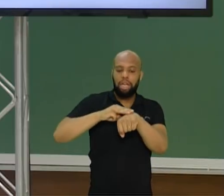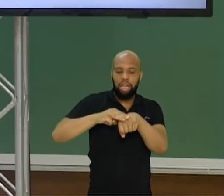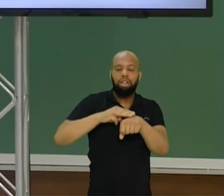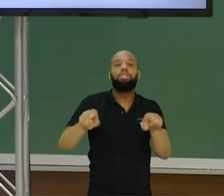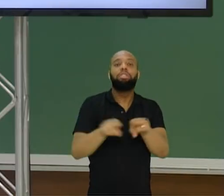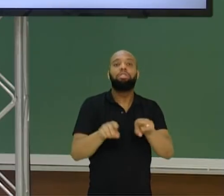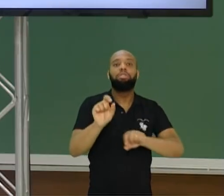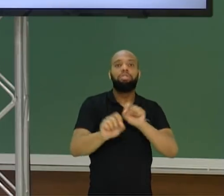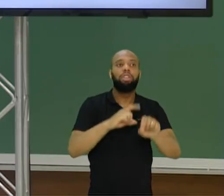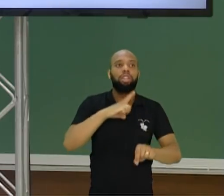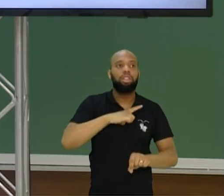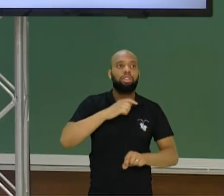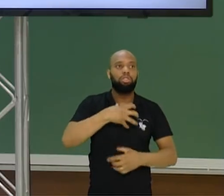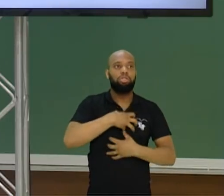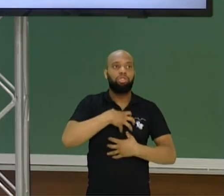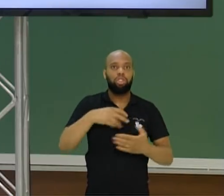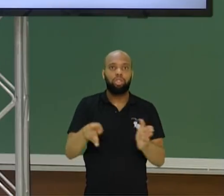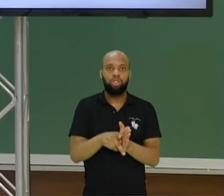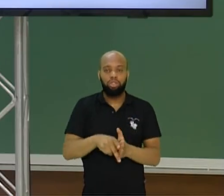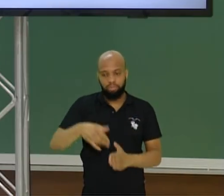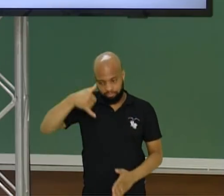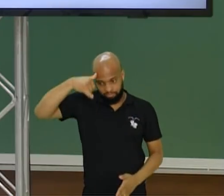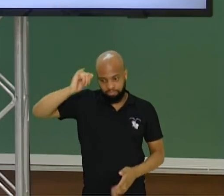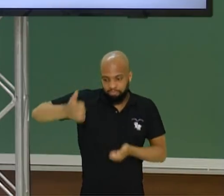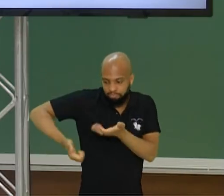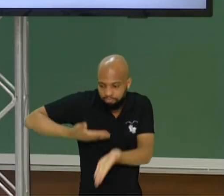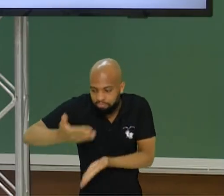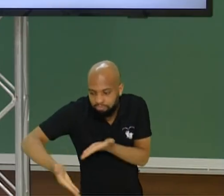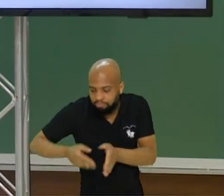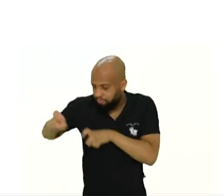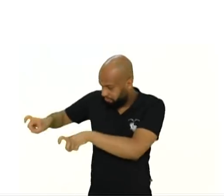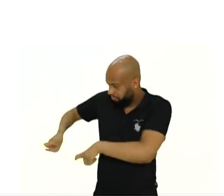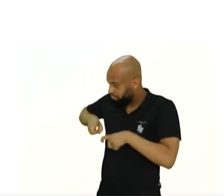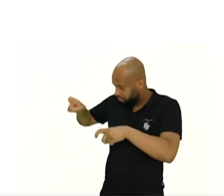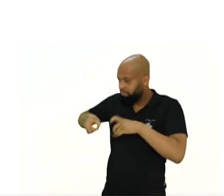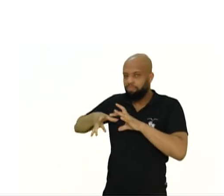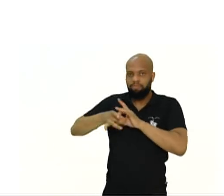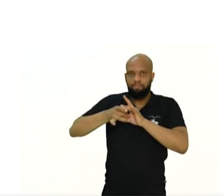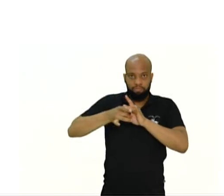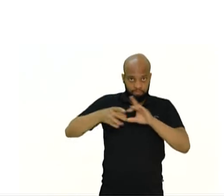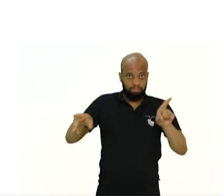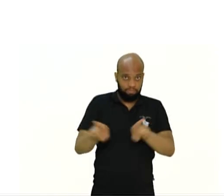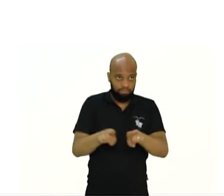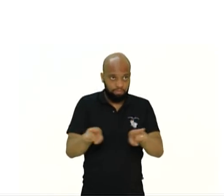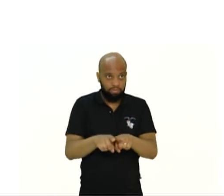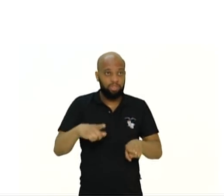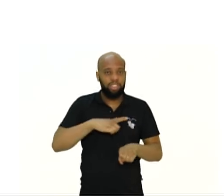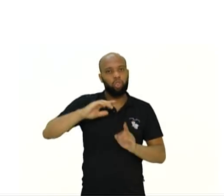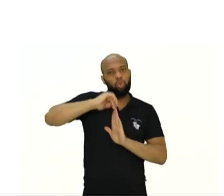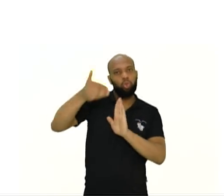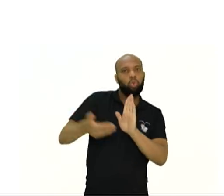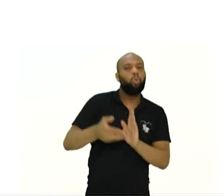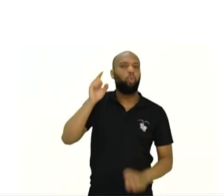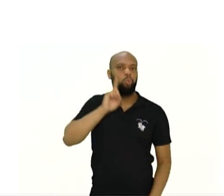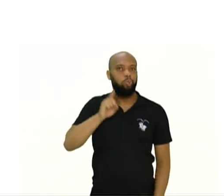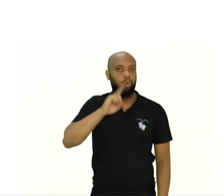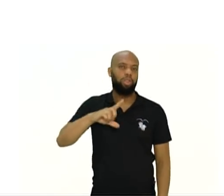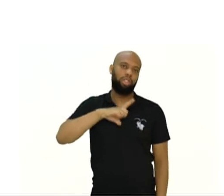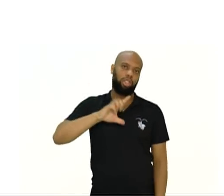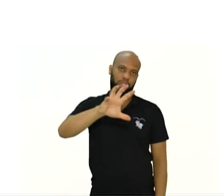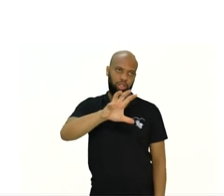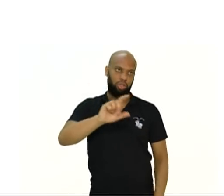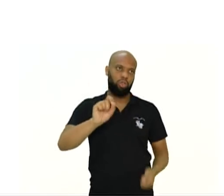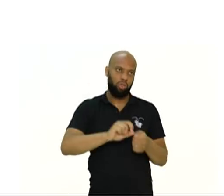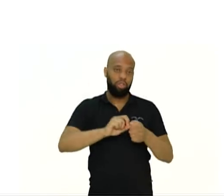que é a pecuária extensiva. Então, os Estados Unidos, né, todo o seu território é ocupado ali,